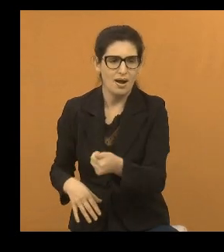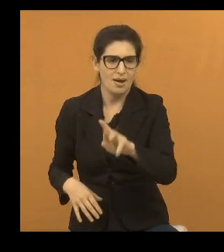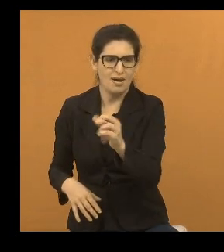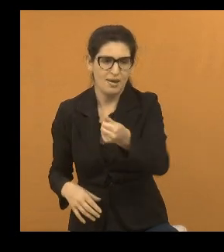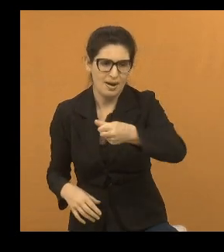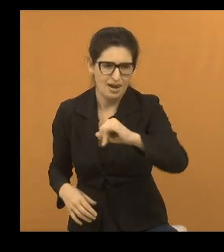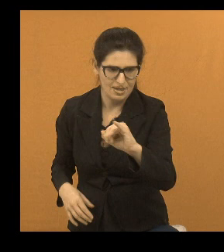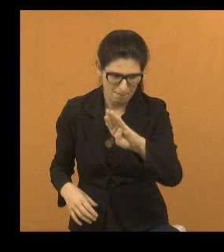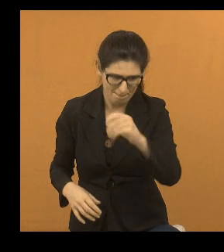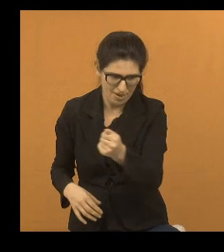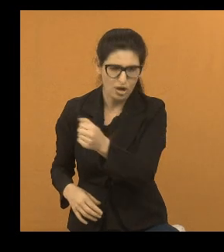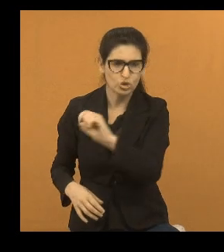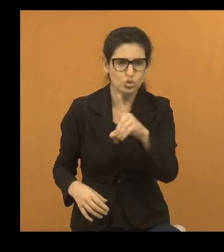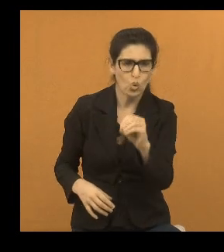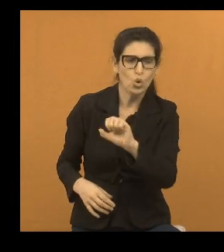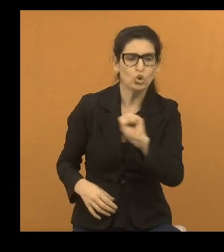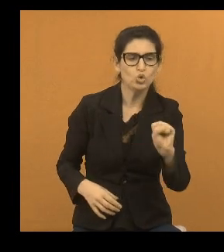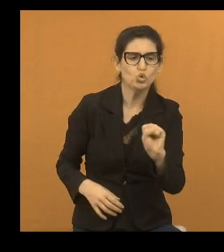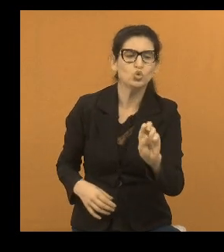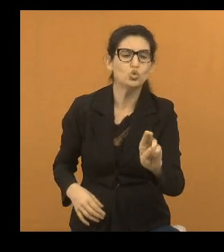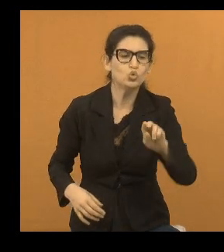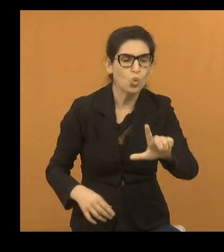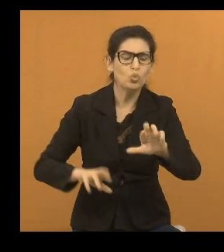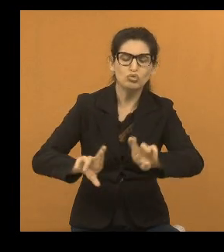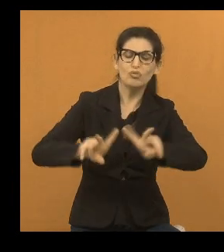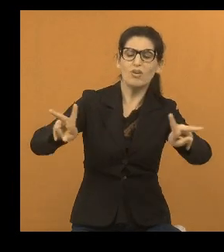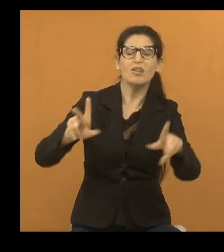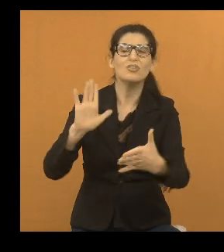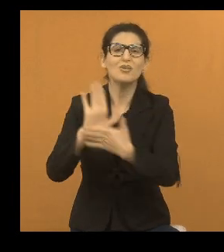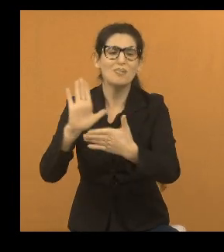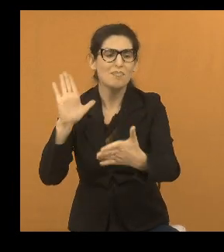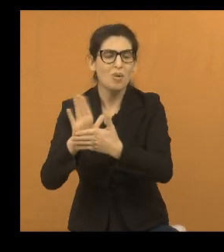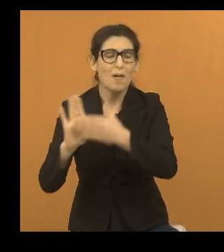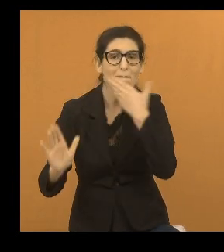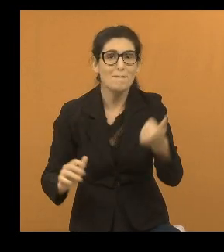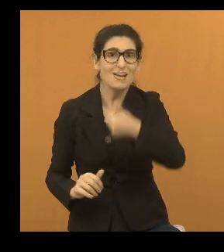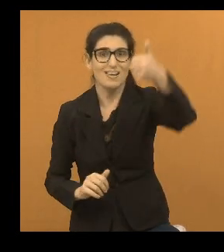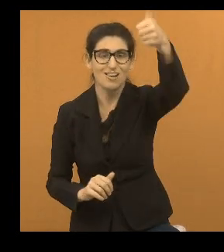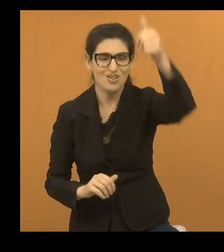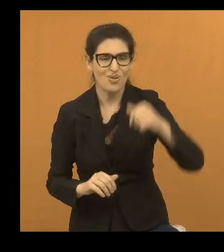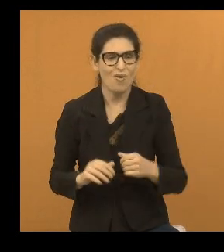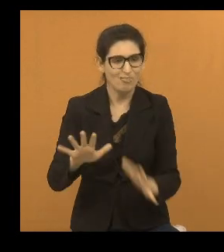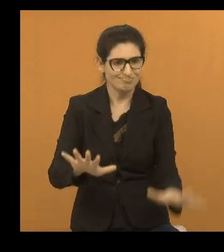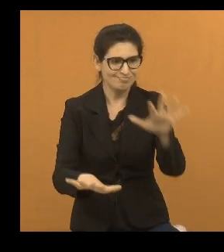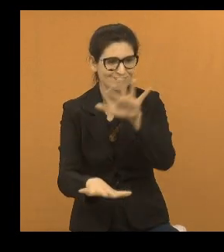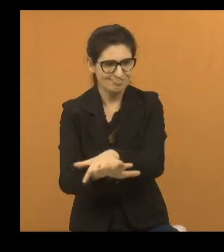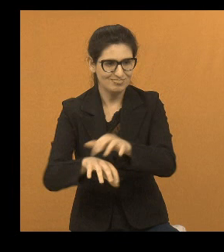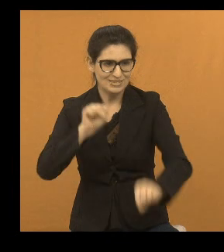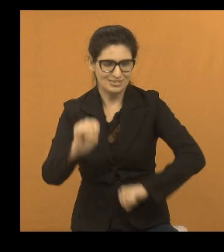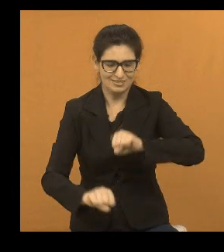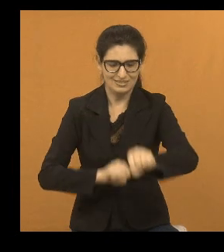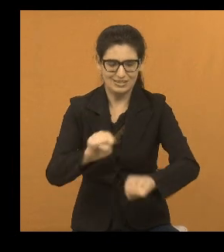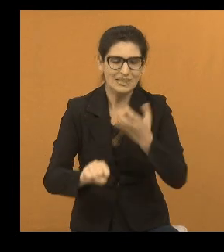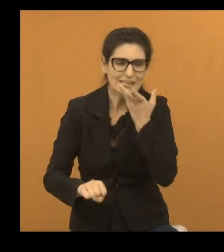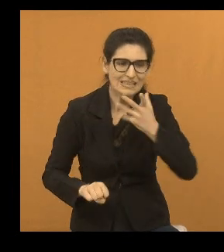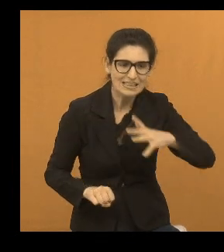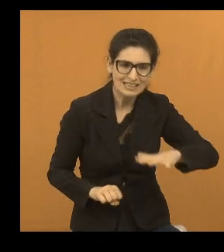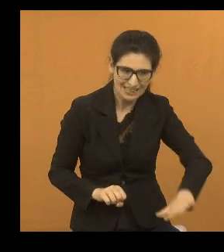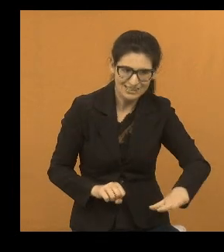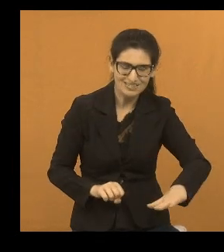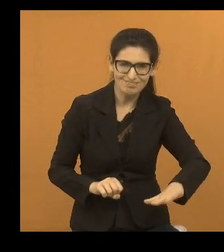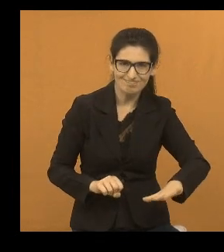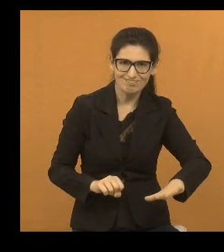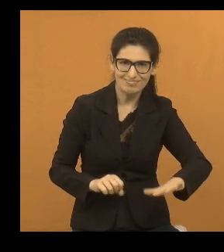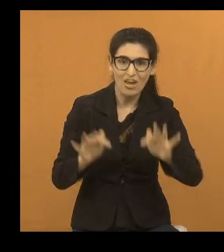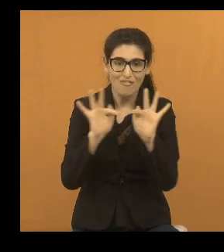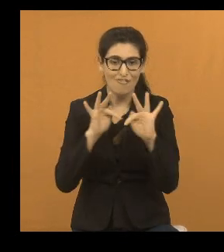gente mostra que o diferencial desse projeto é a implantação de ciclovia infantil, um parque voltado para a